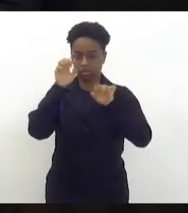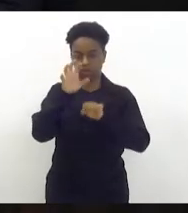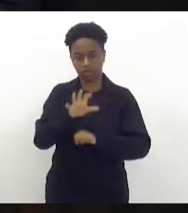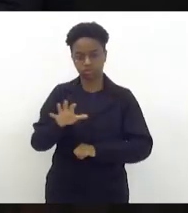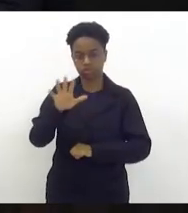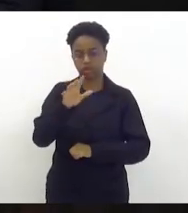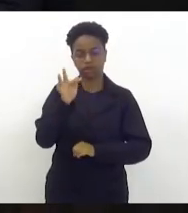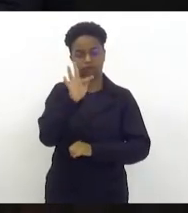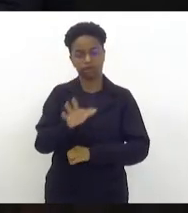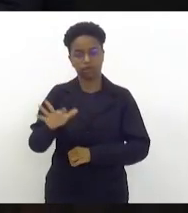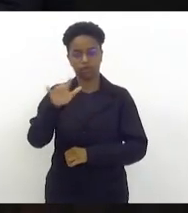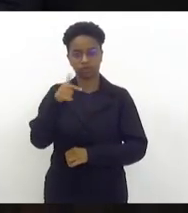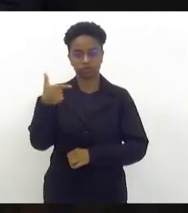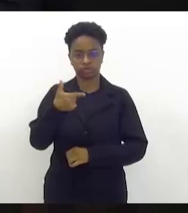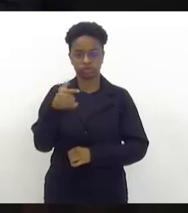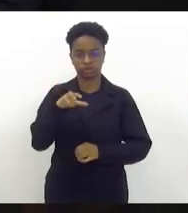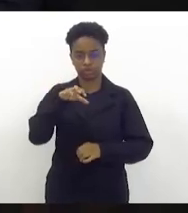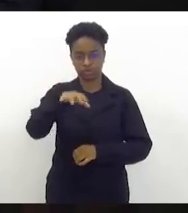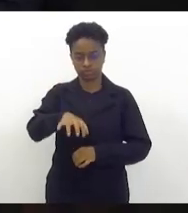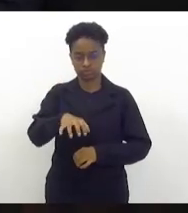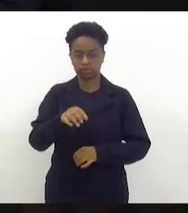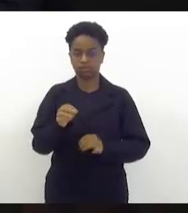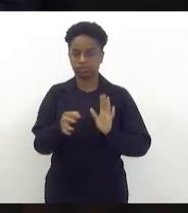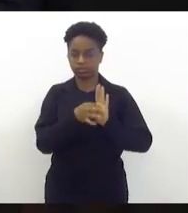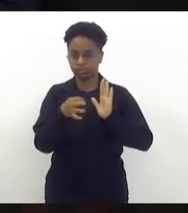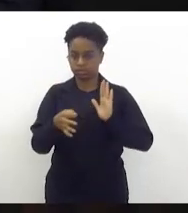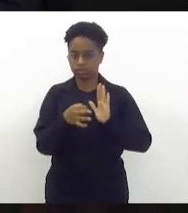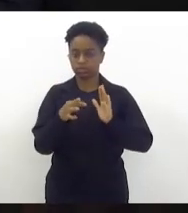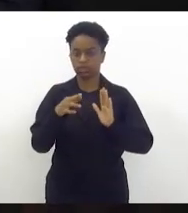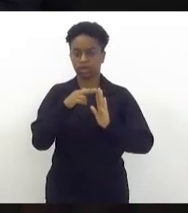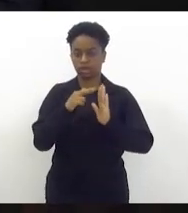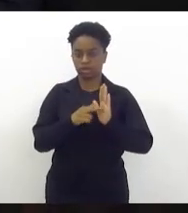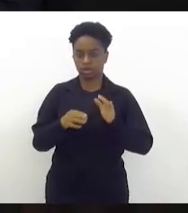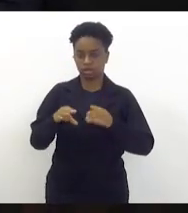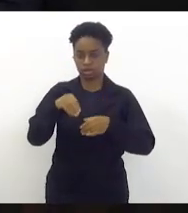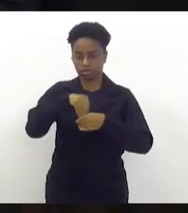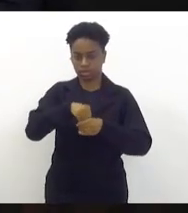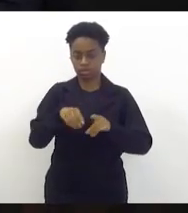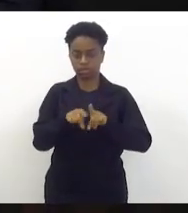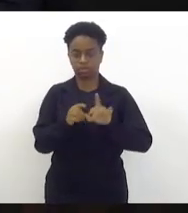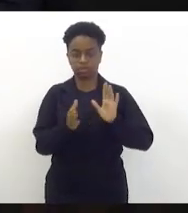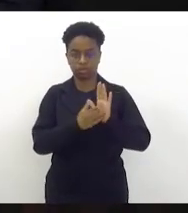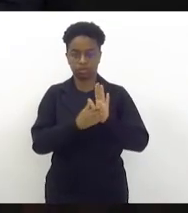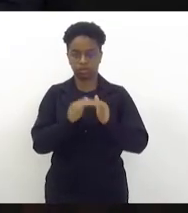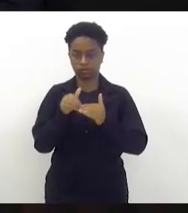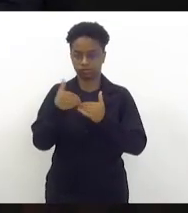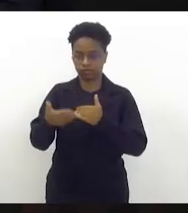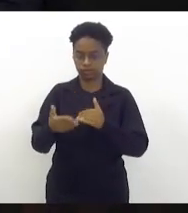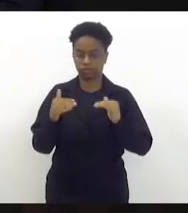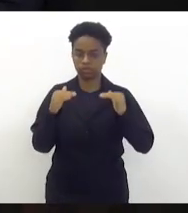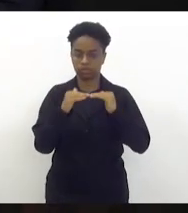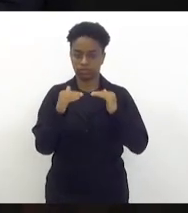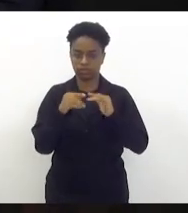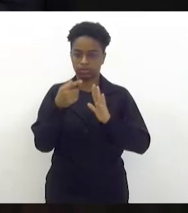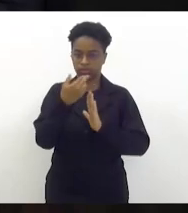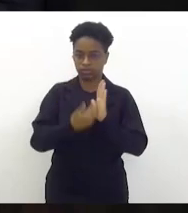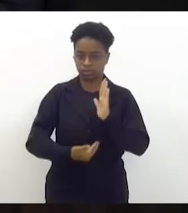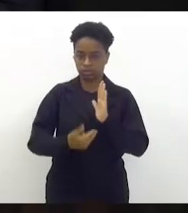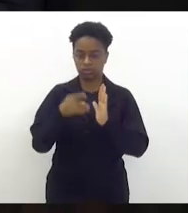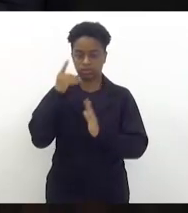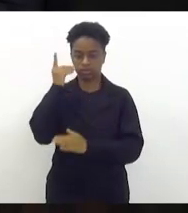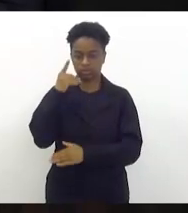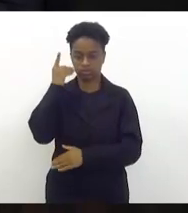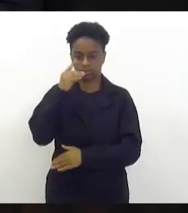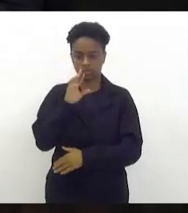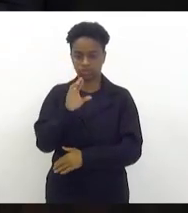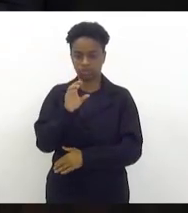Federal da 2ª Região. Parecer da Comissão de Normas Internas e Proposições Externas favorável, relator,